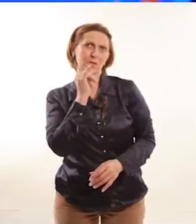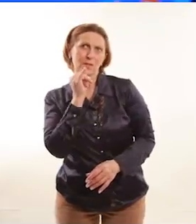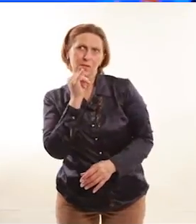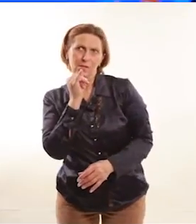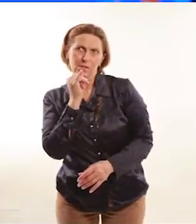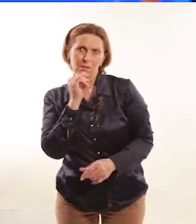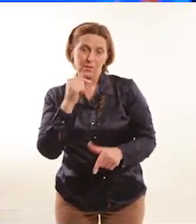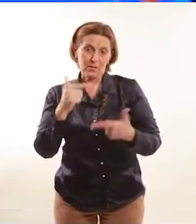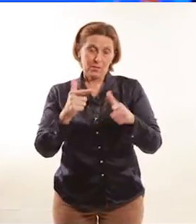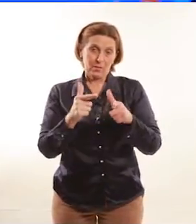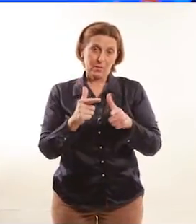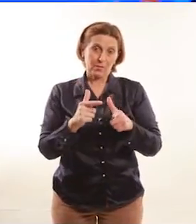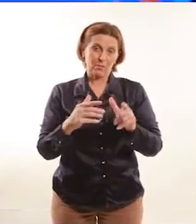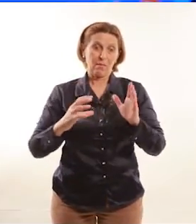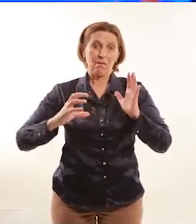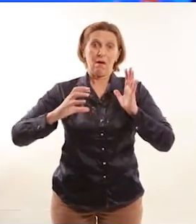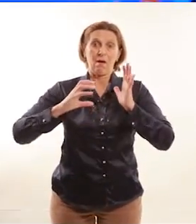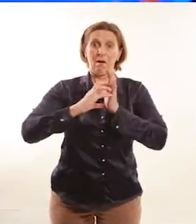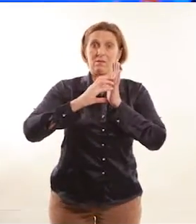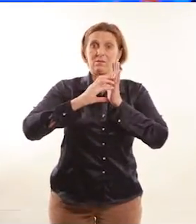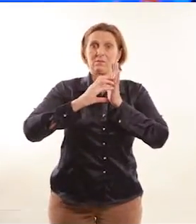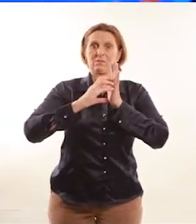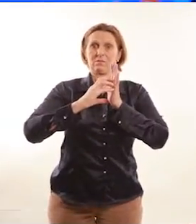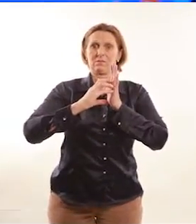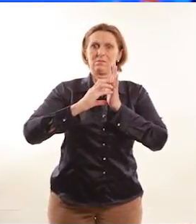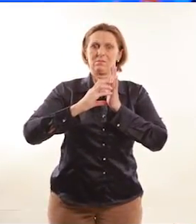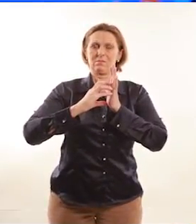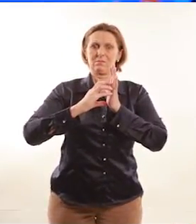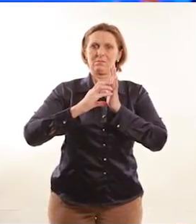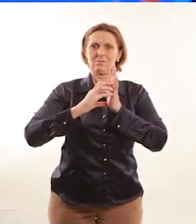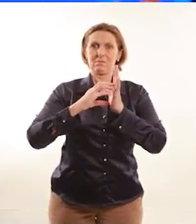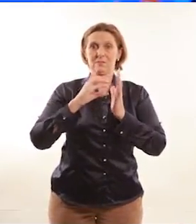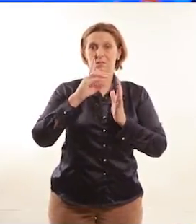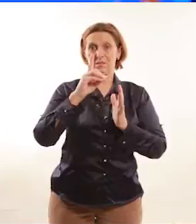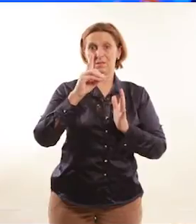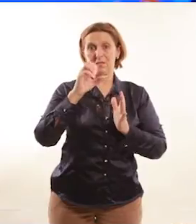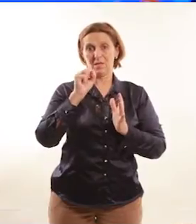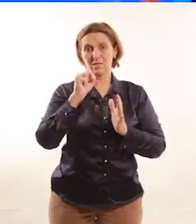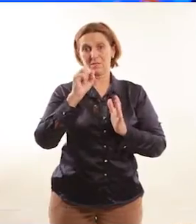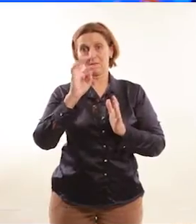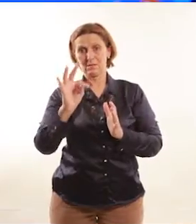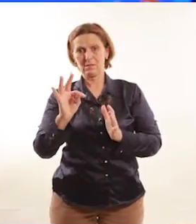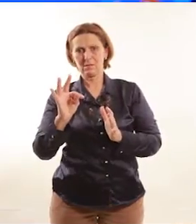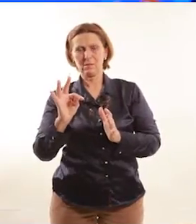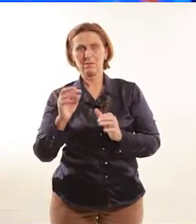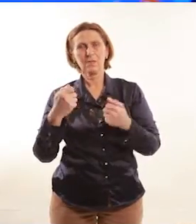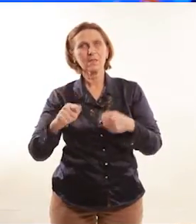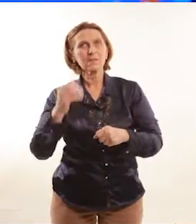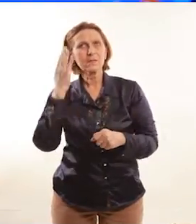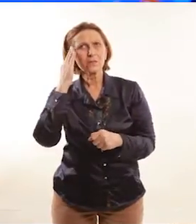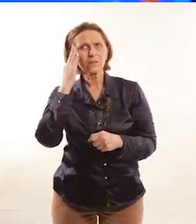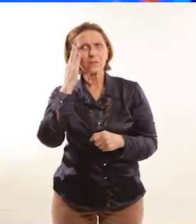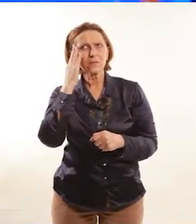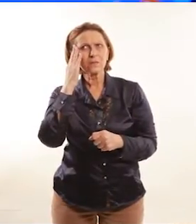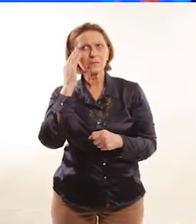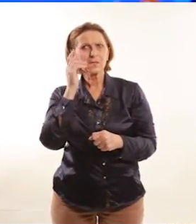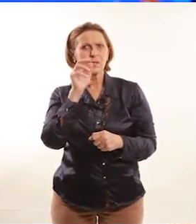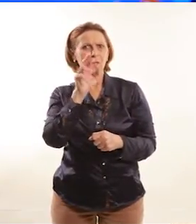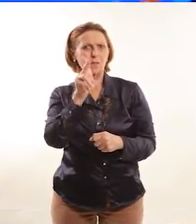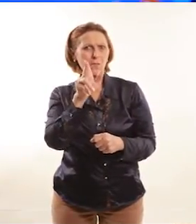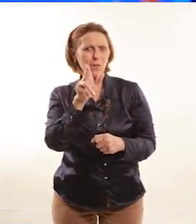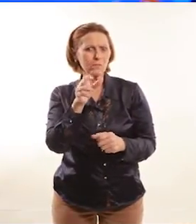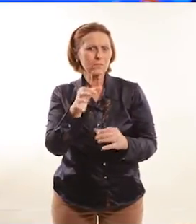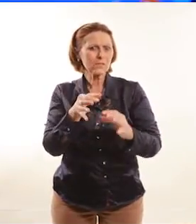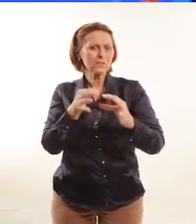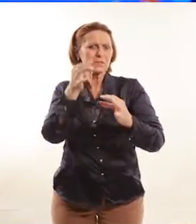de um serviço de DST/AIDS no meu município. Claro que primeiro eu tenho que saber se eu consigo me enquadrar dentro da portaria